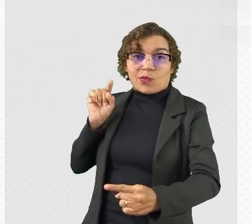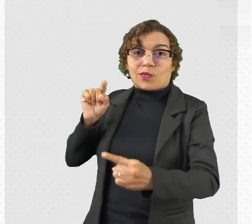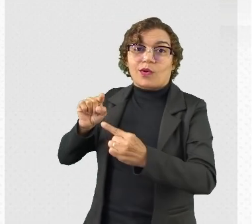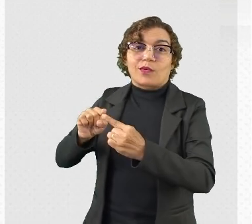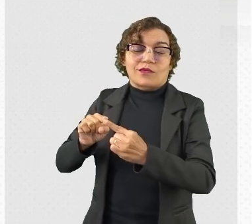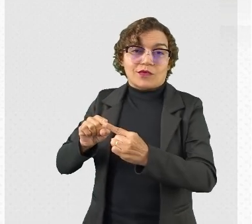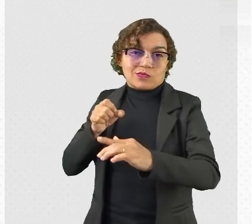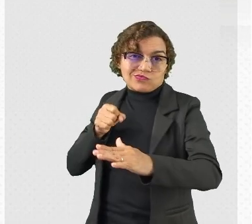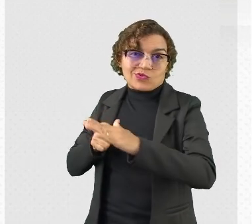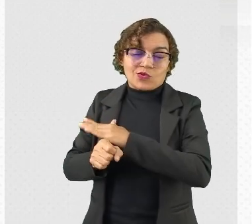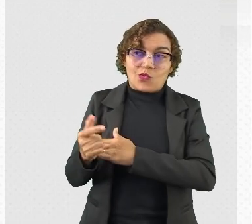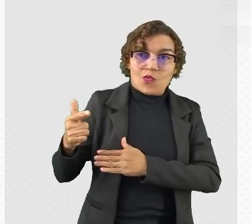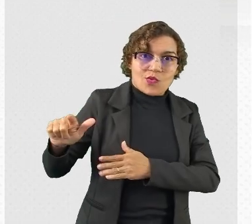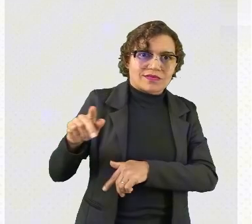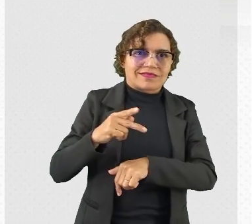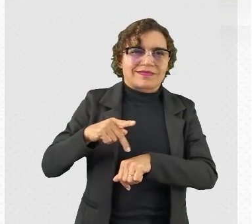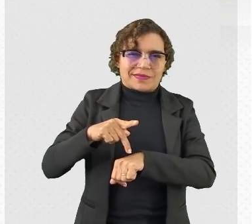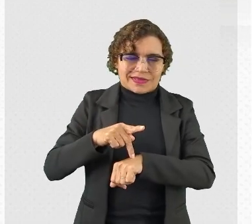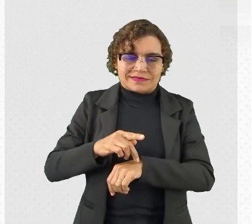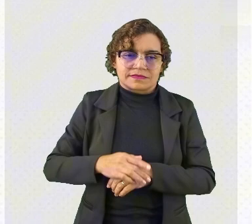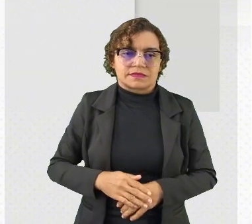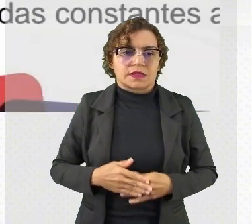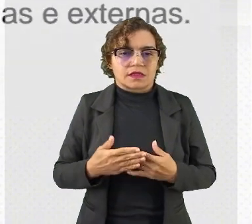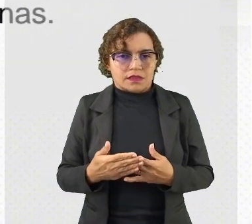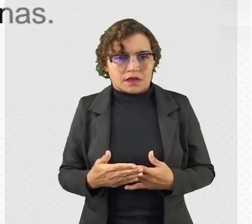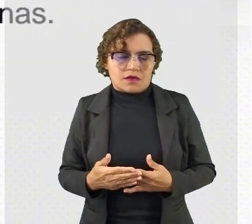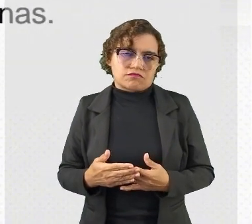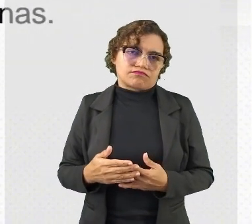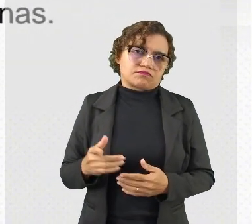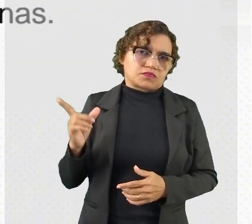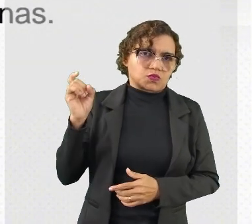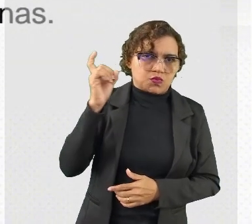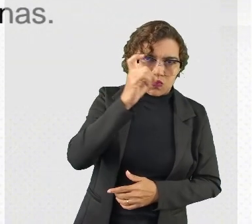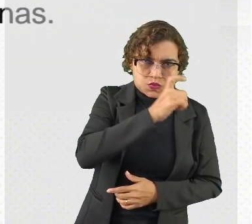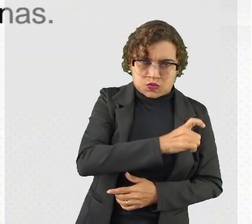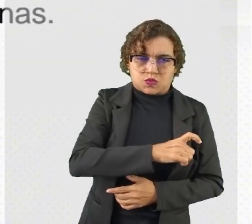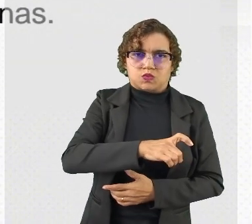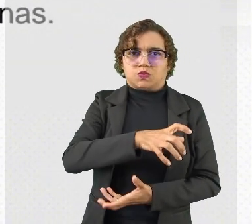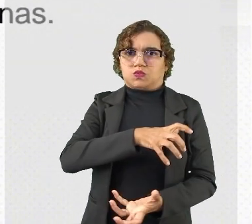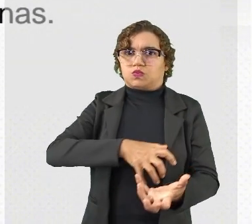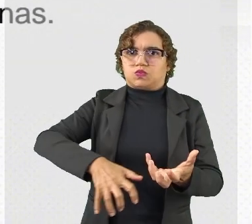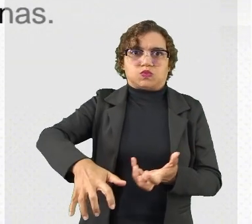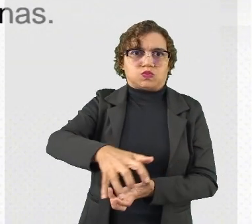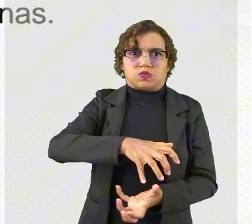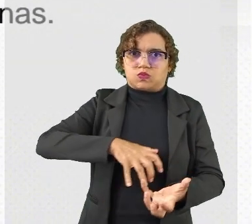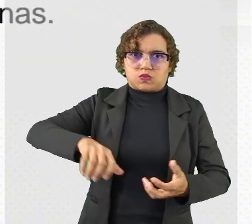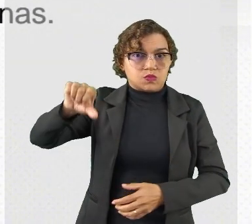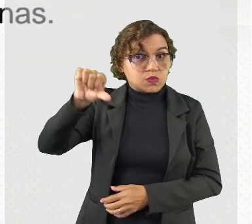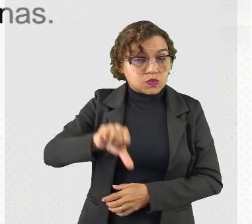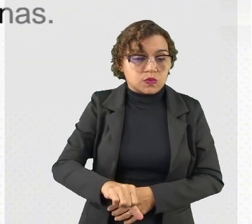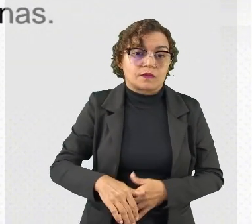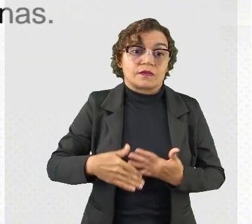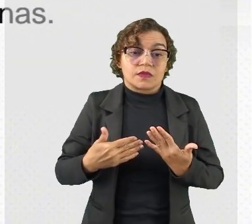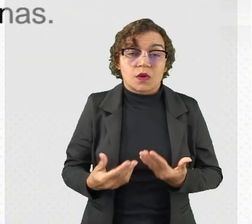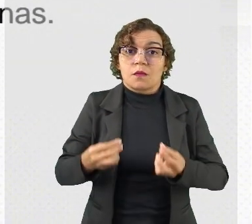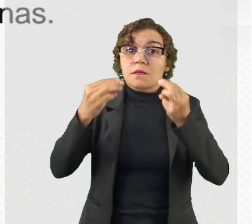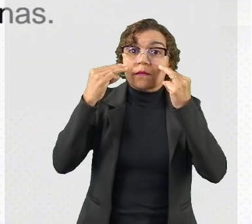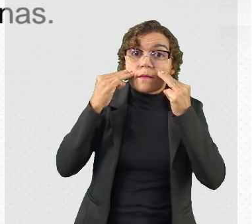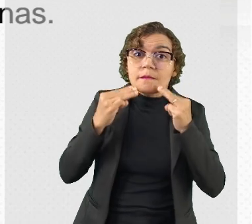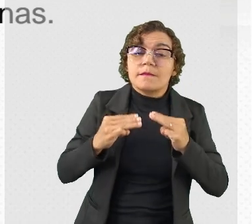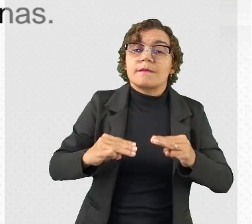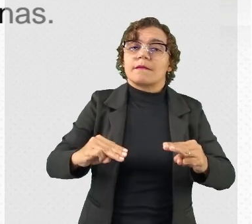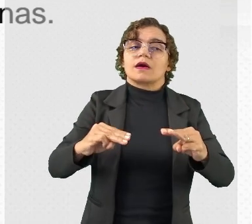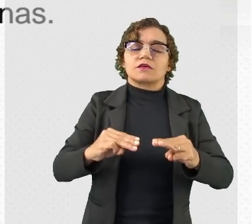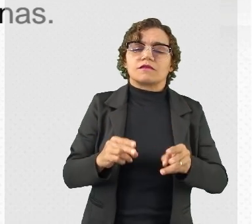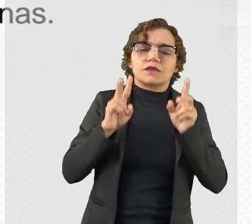de outro país. Então, é um completo caos. A gente observa isso, né? E o Maquiavel, ele